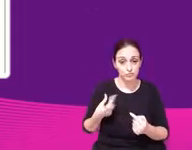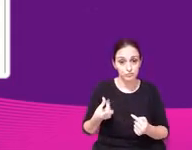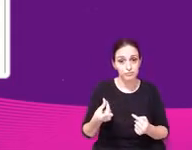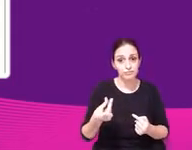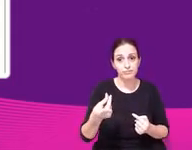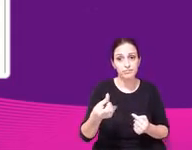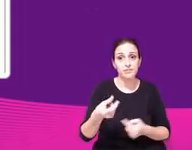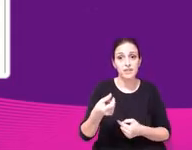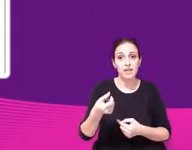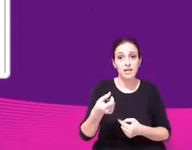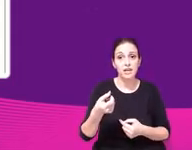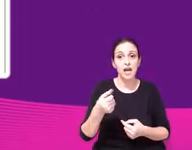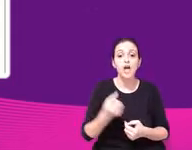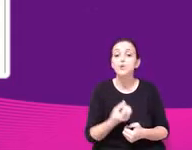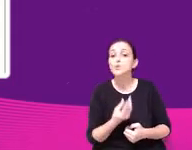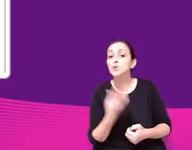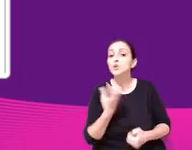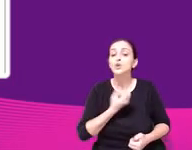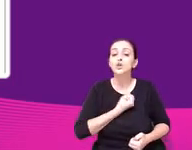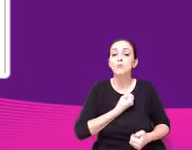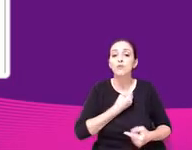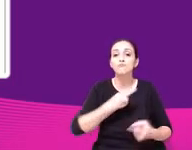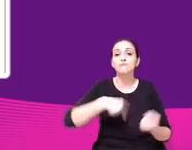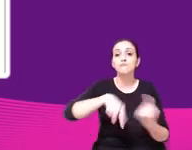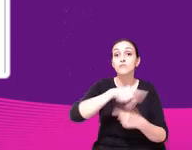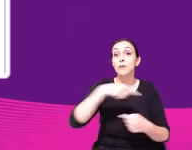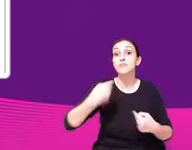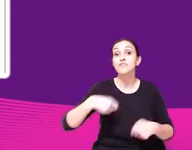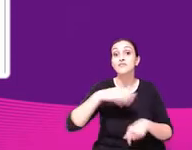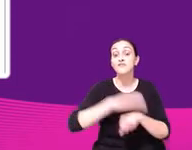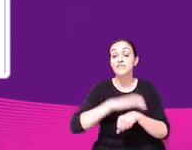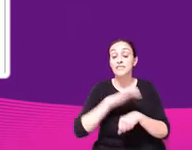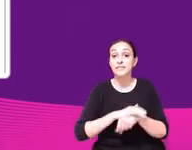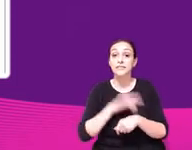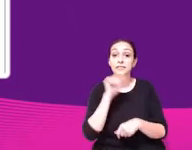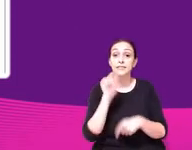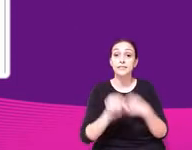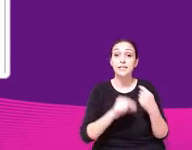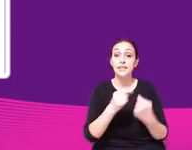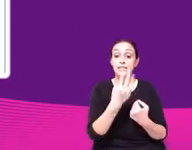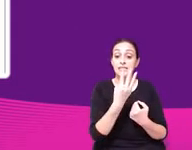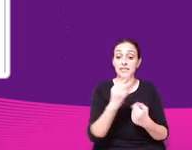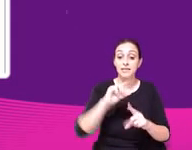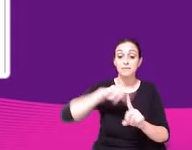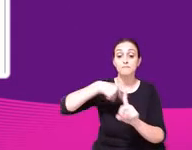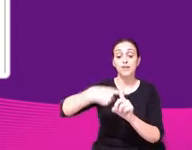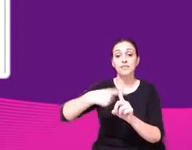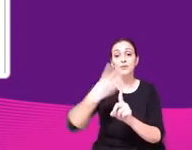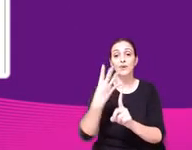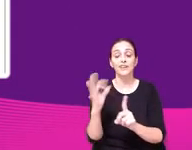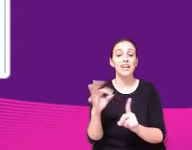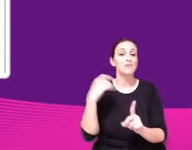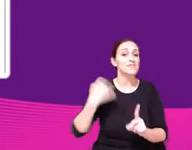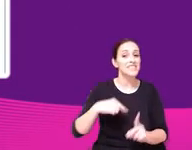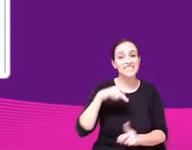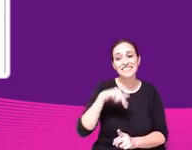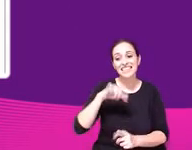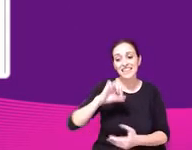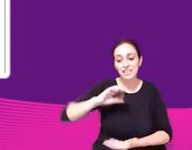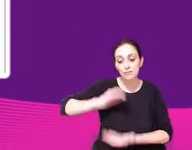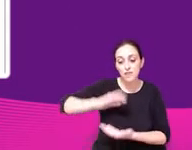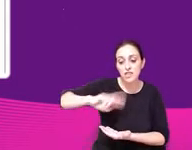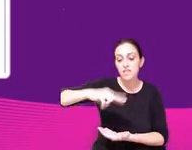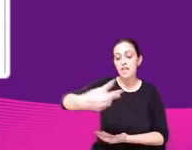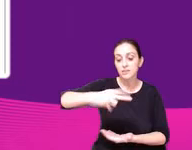estável o número de pacientes em diálise, eu tenho que fazer esses 30 mais 40, eu tenho que fazer 70 transplantes por milhão. Essa é a